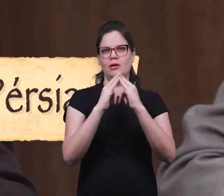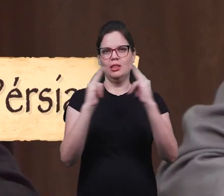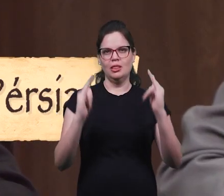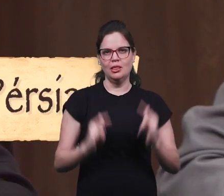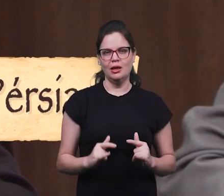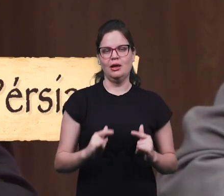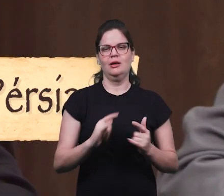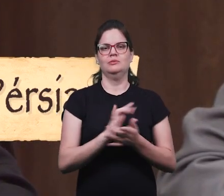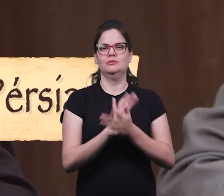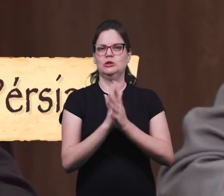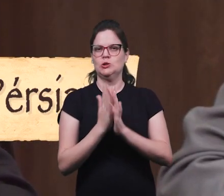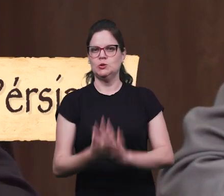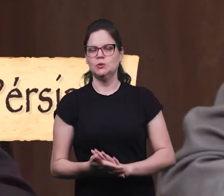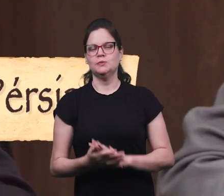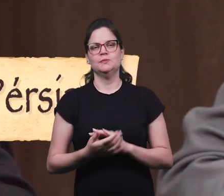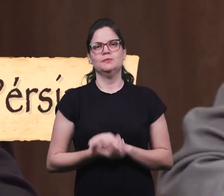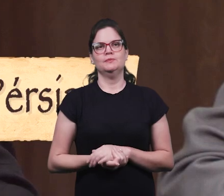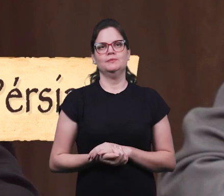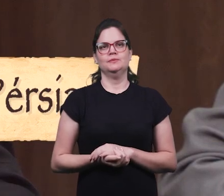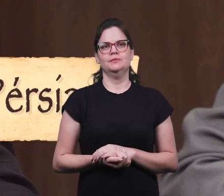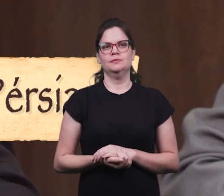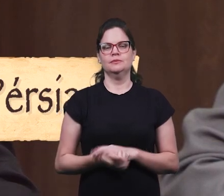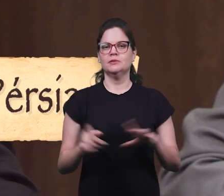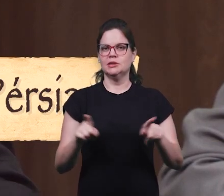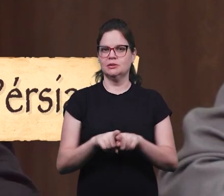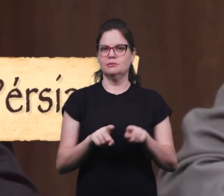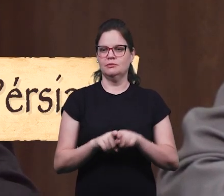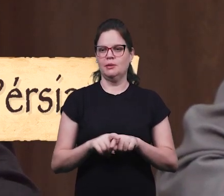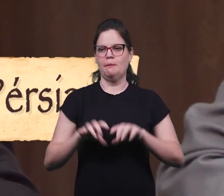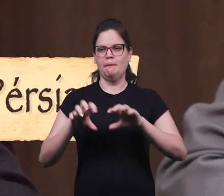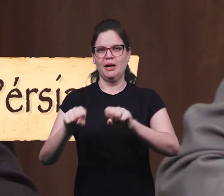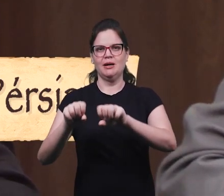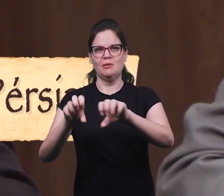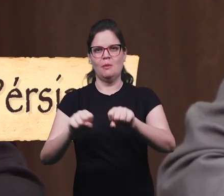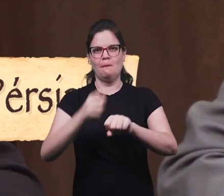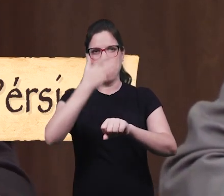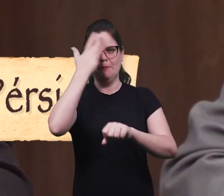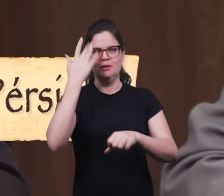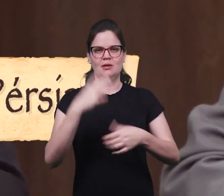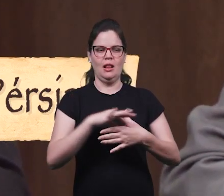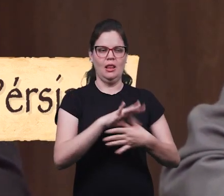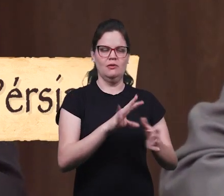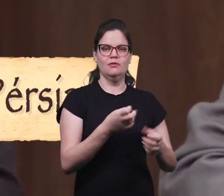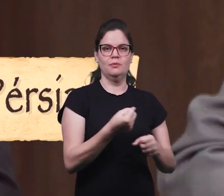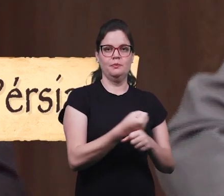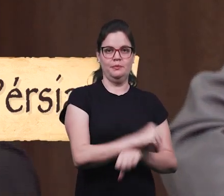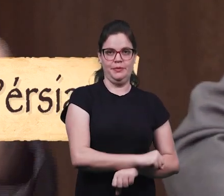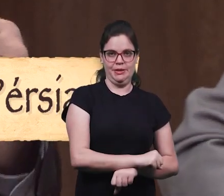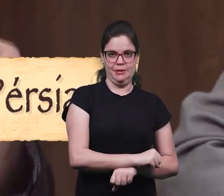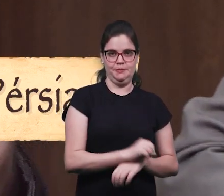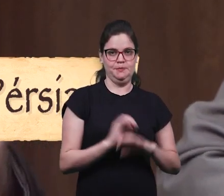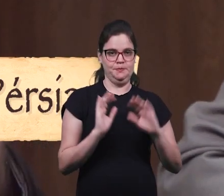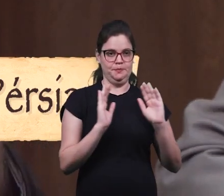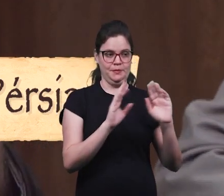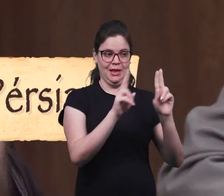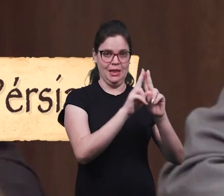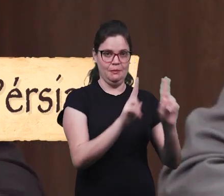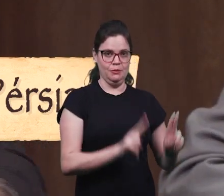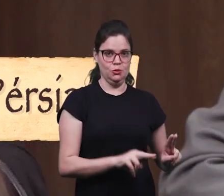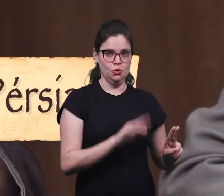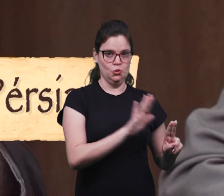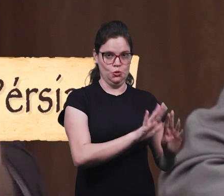levou cativo as pessoas, né? Já o